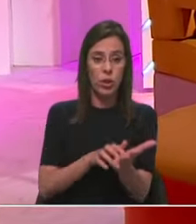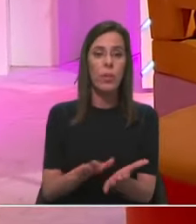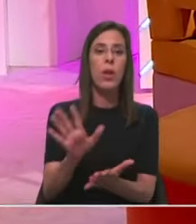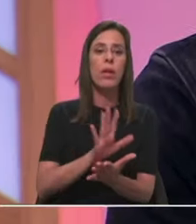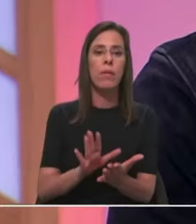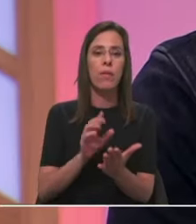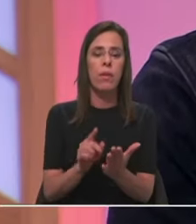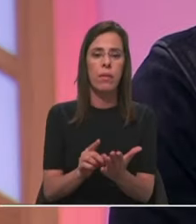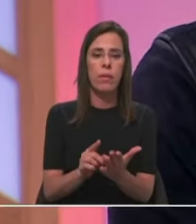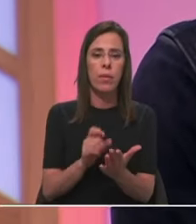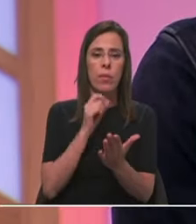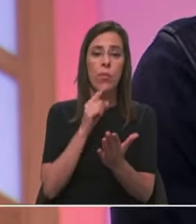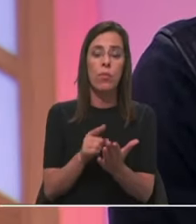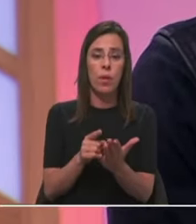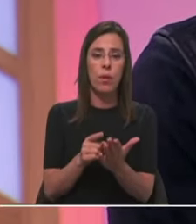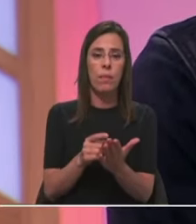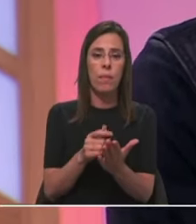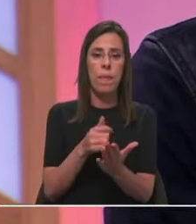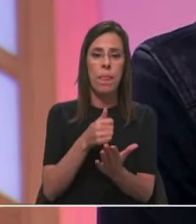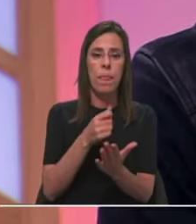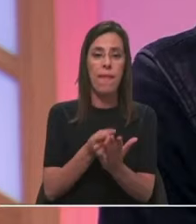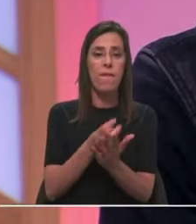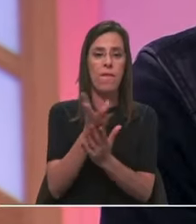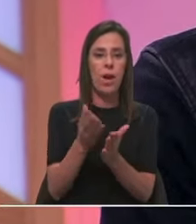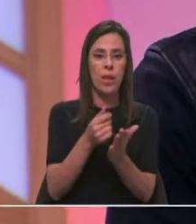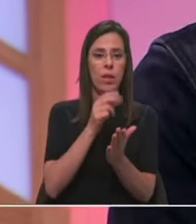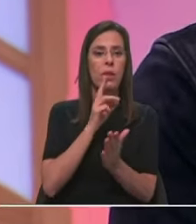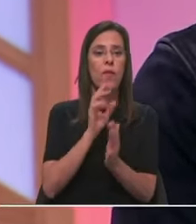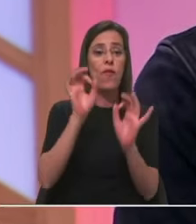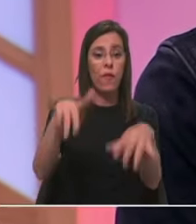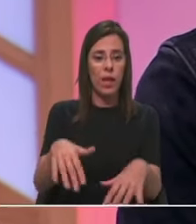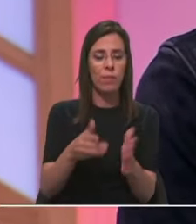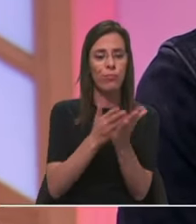forma a podermos tomar vários caminhos